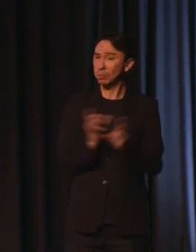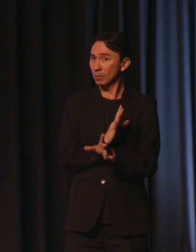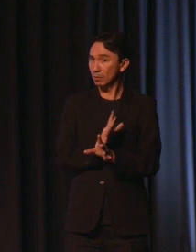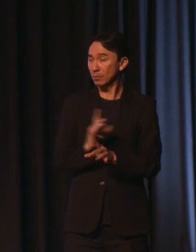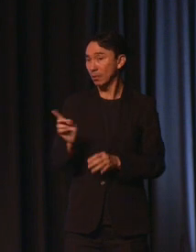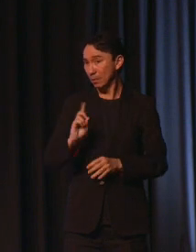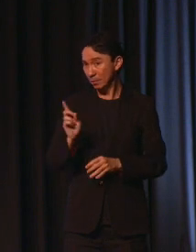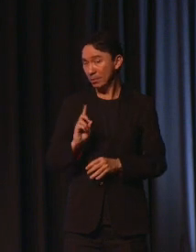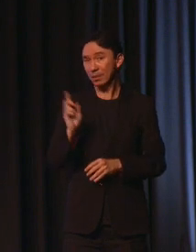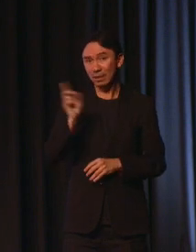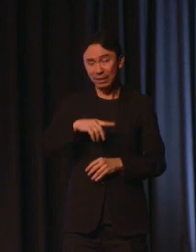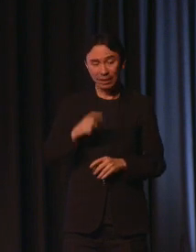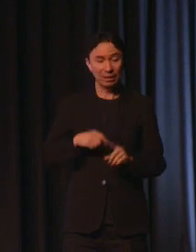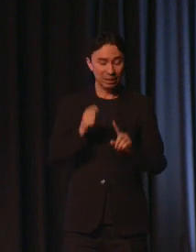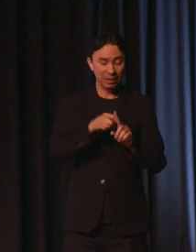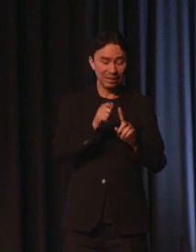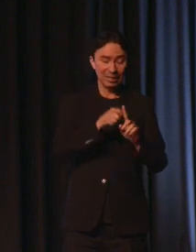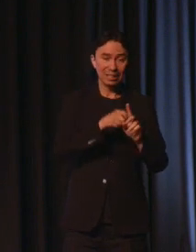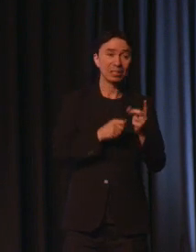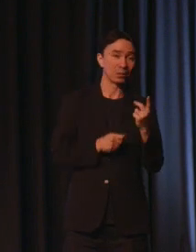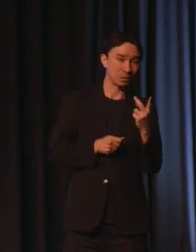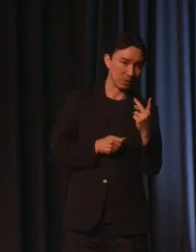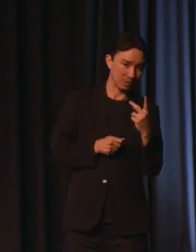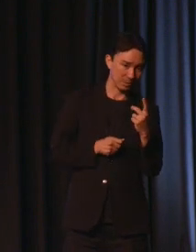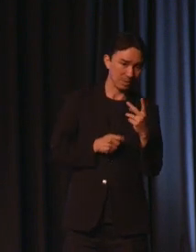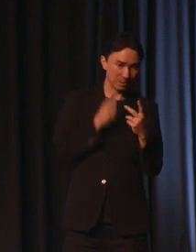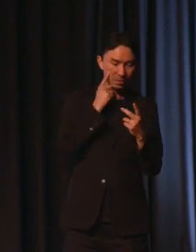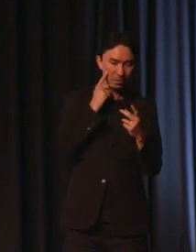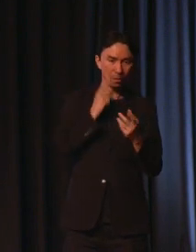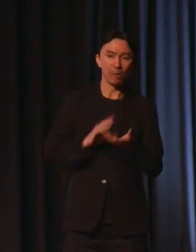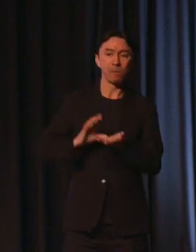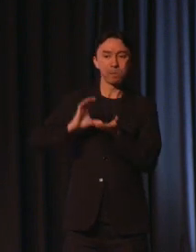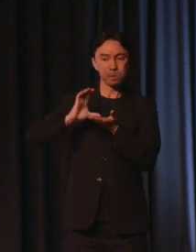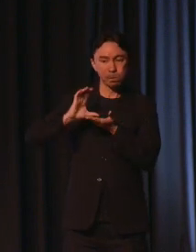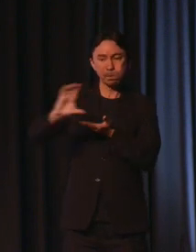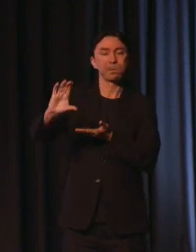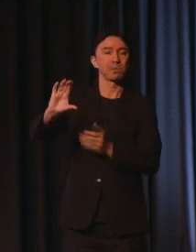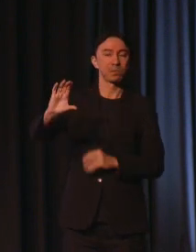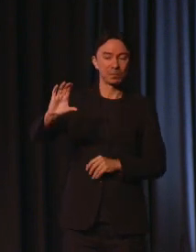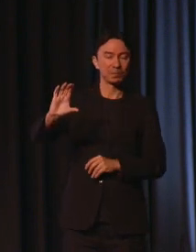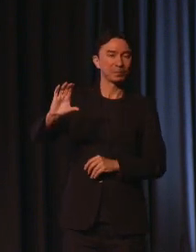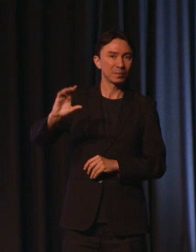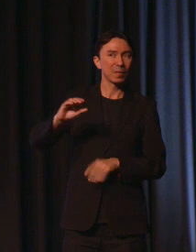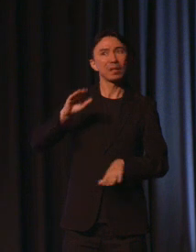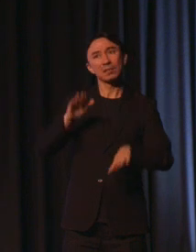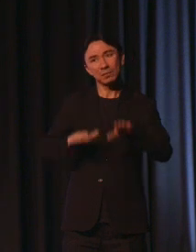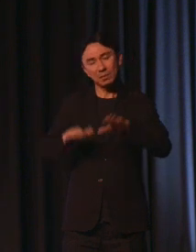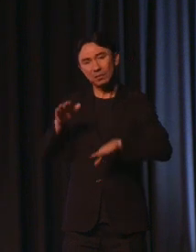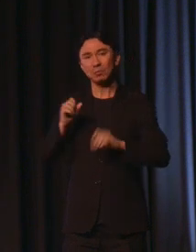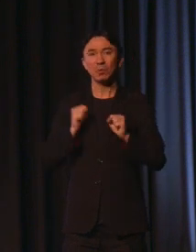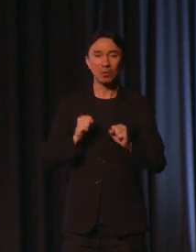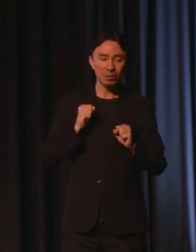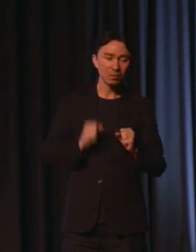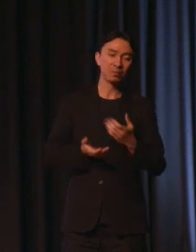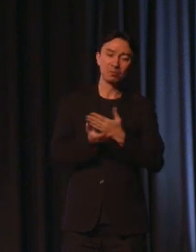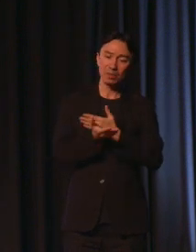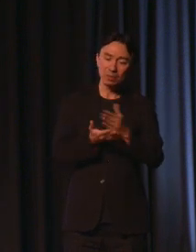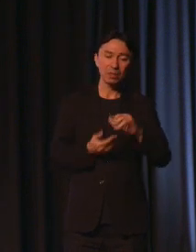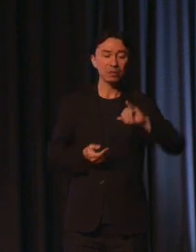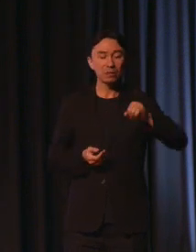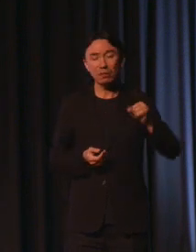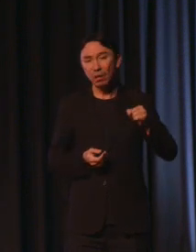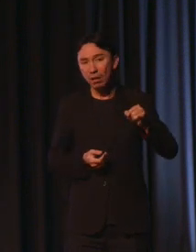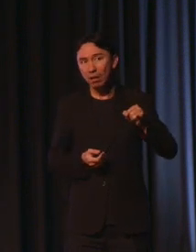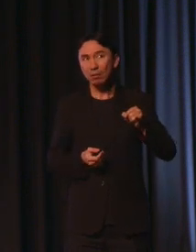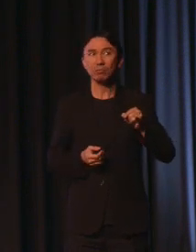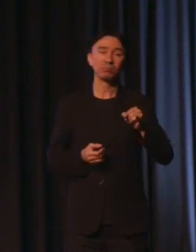meses de abastecimento. Então, dependendo da cobertura de abastecimento, a gente pode começar ele em janeiro, a gente pode começar ele em